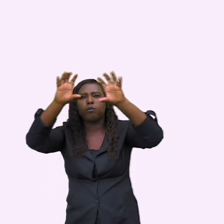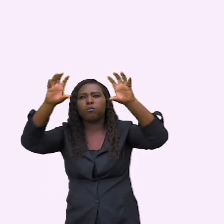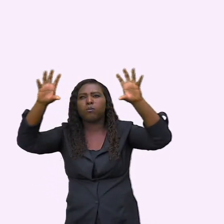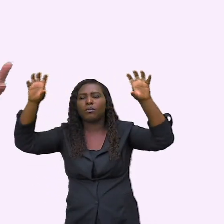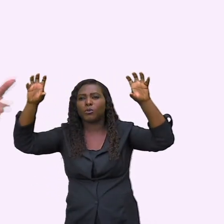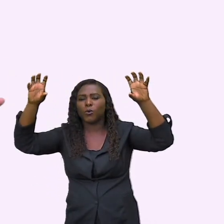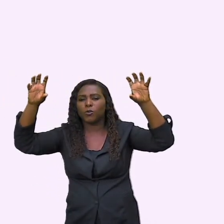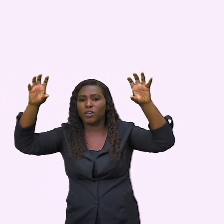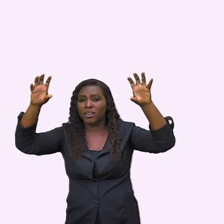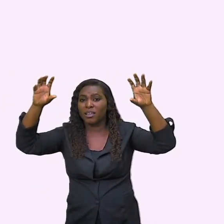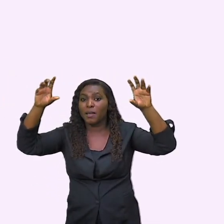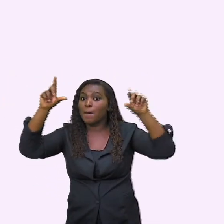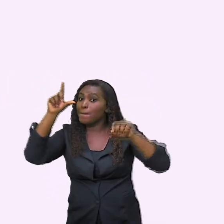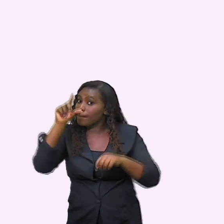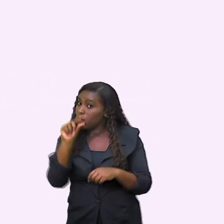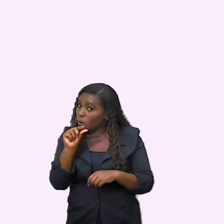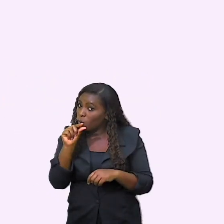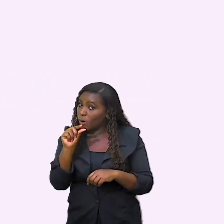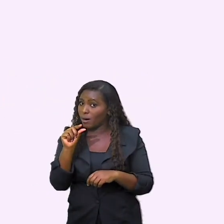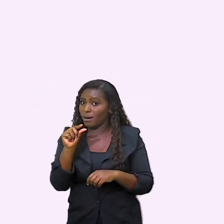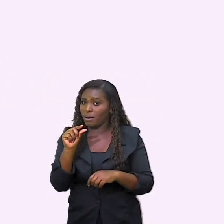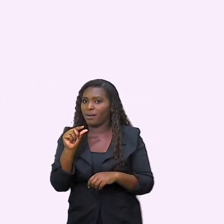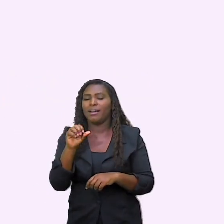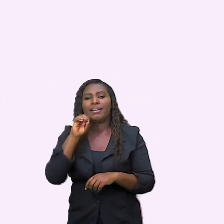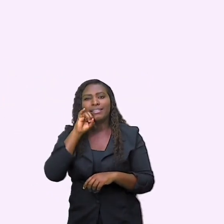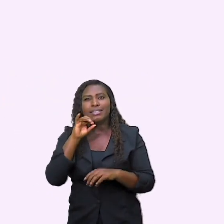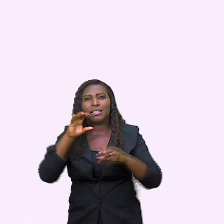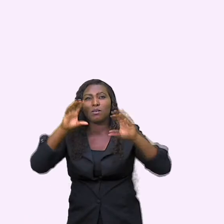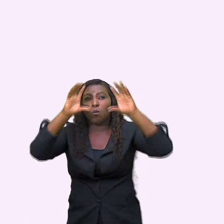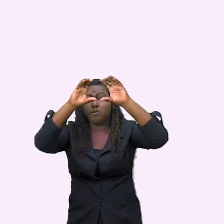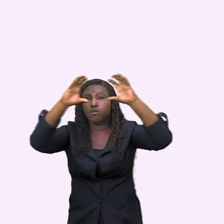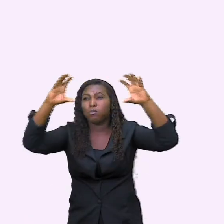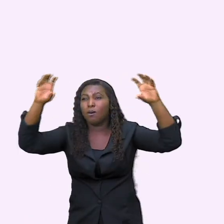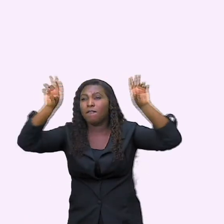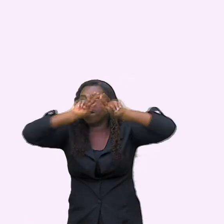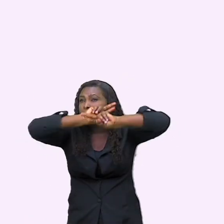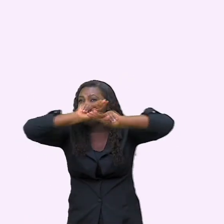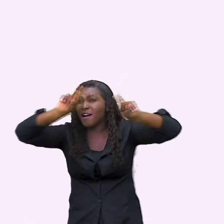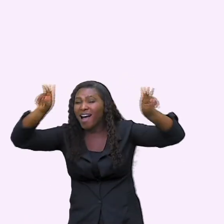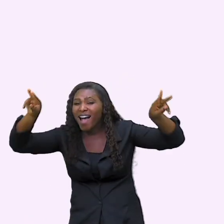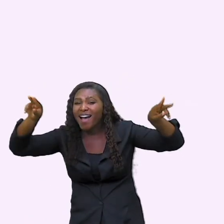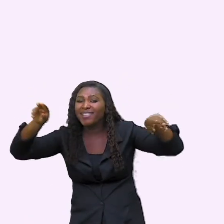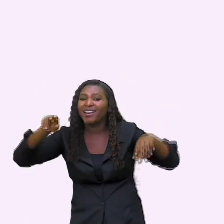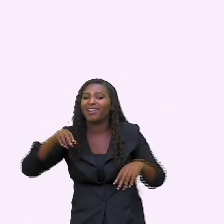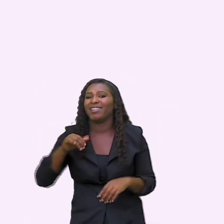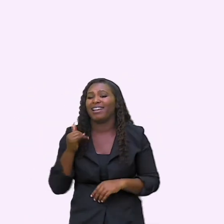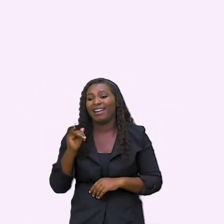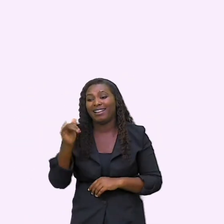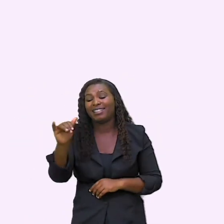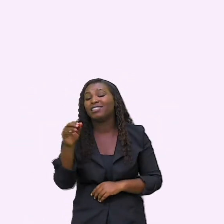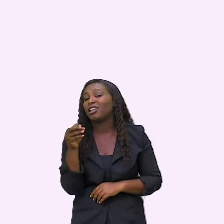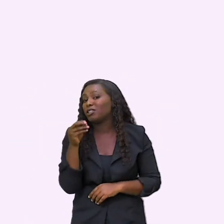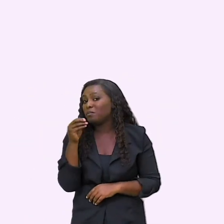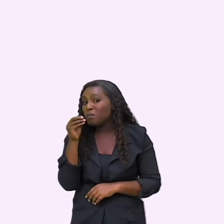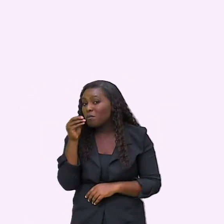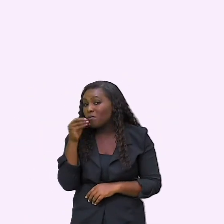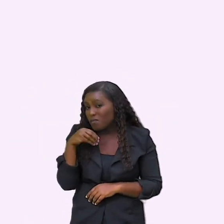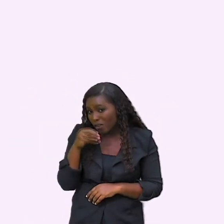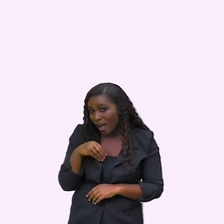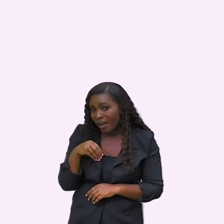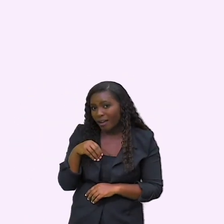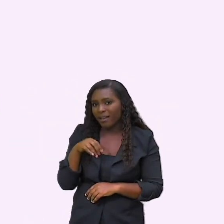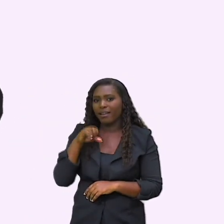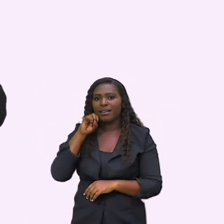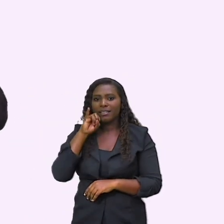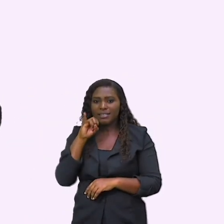nuvens houver no céu, maior será a produção de eletricidade. Dessa forma de obtenção de